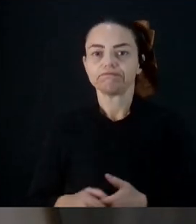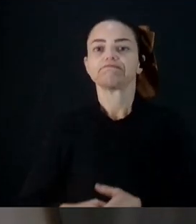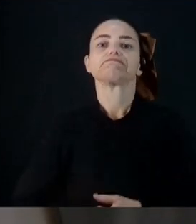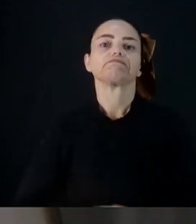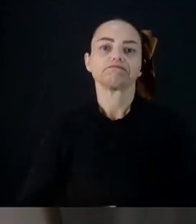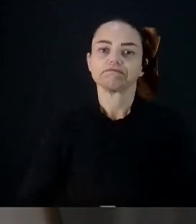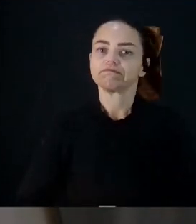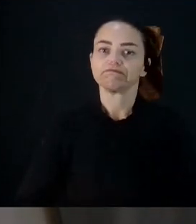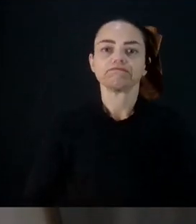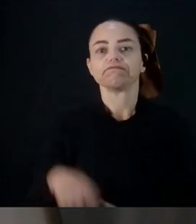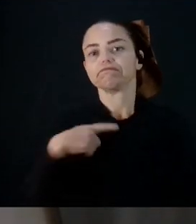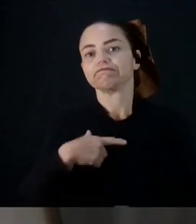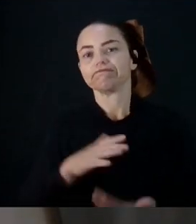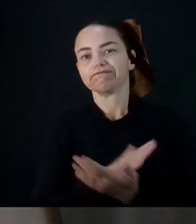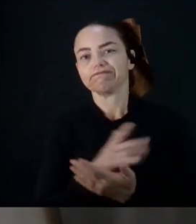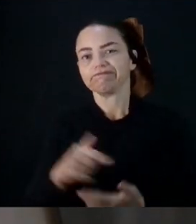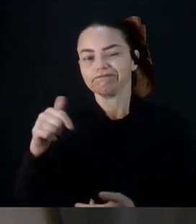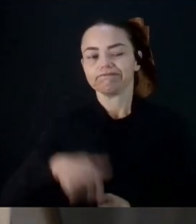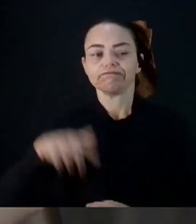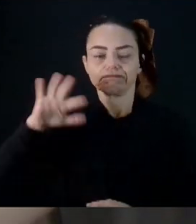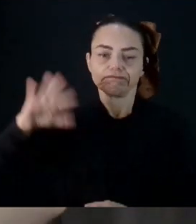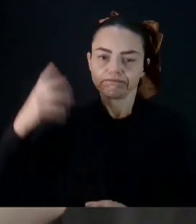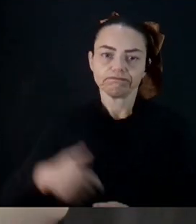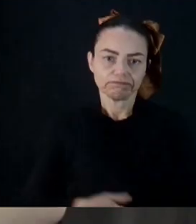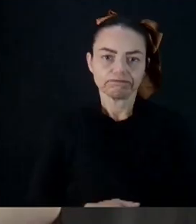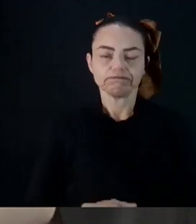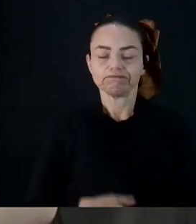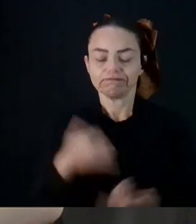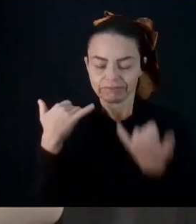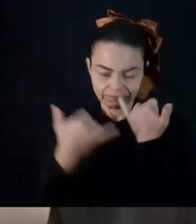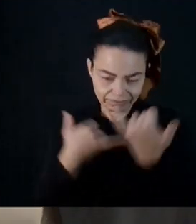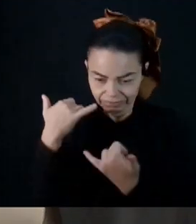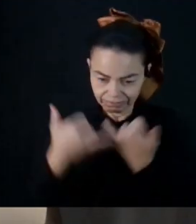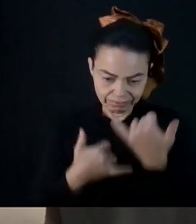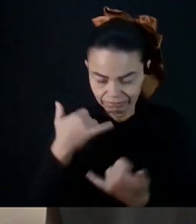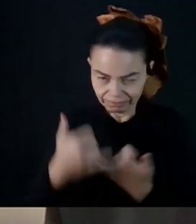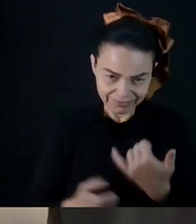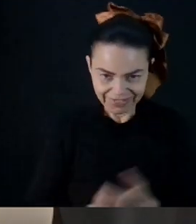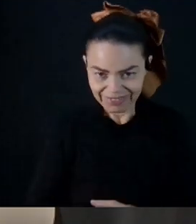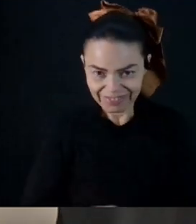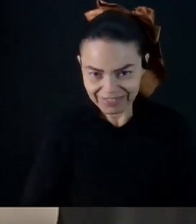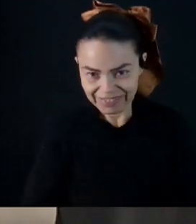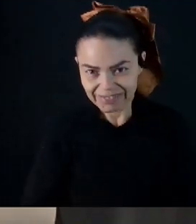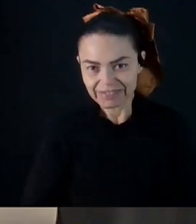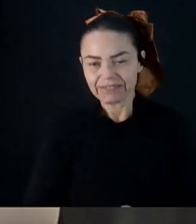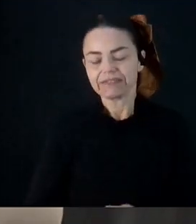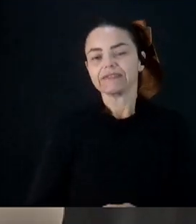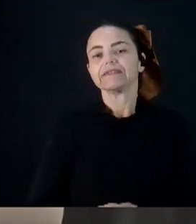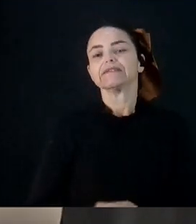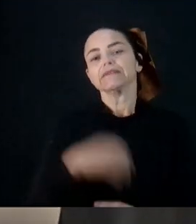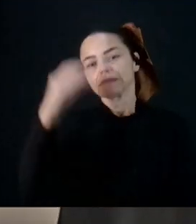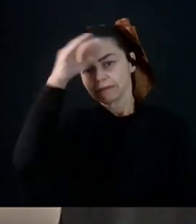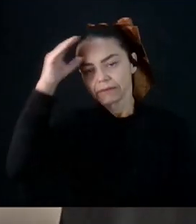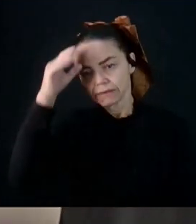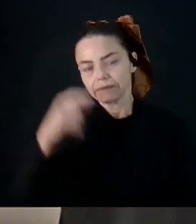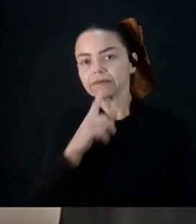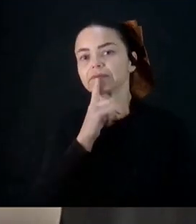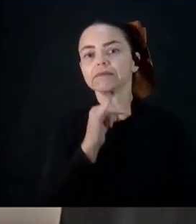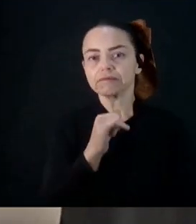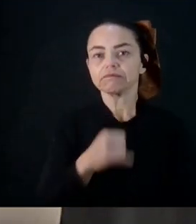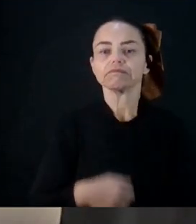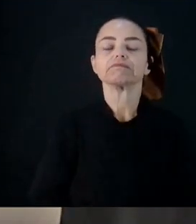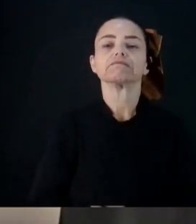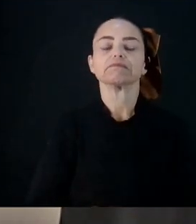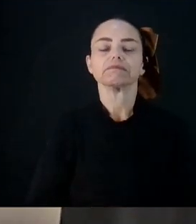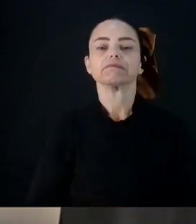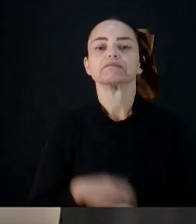tem alguma coisa aqui acontecendo. Eu brinco com os clientezinhos e com os pais que a fase do